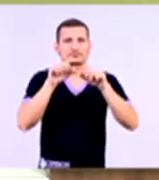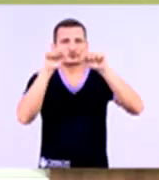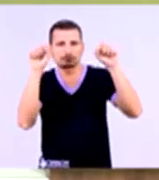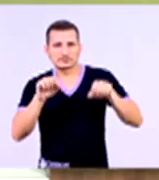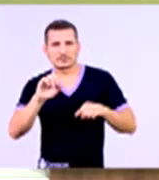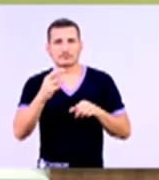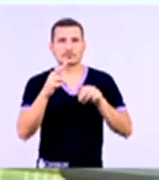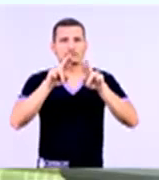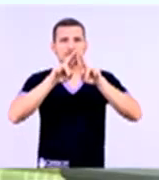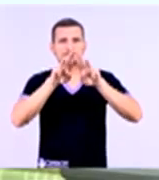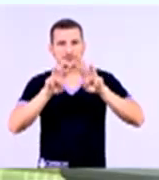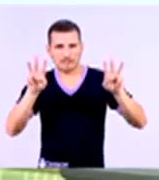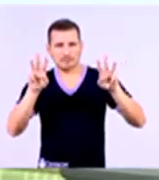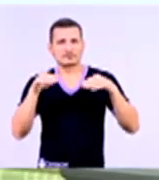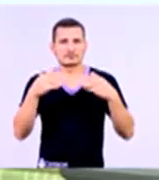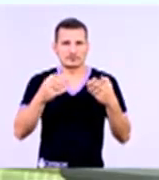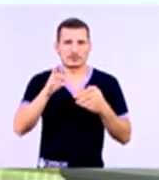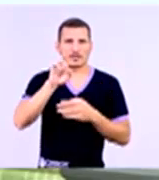Exatamente. Então,